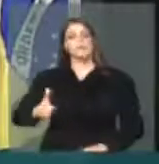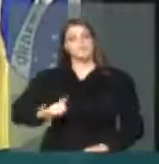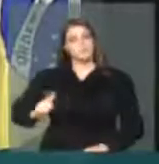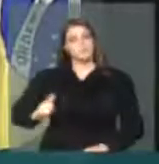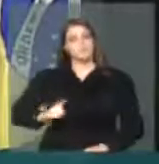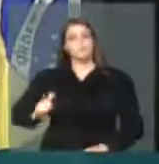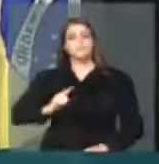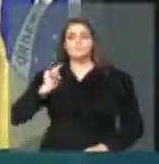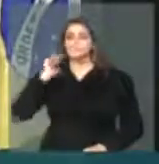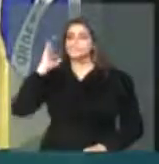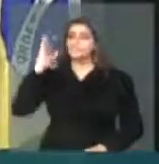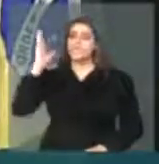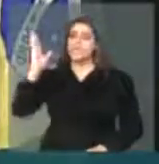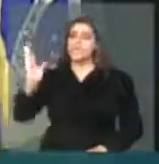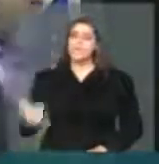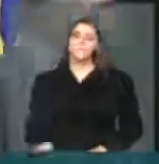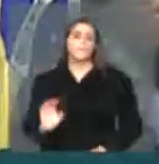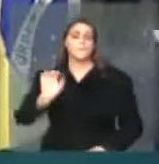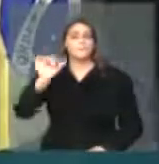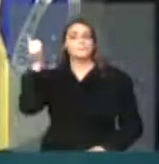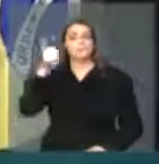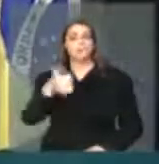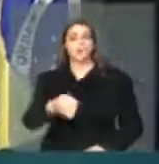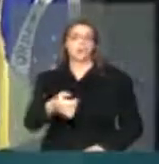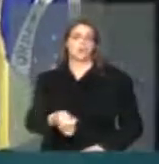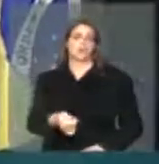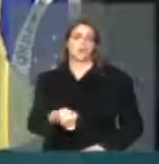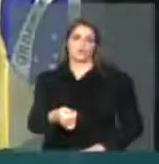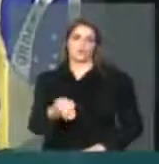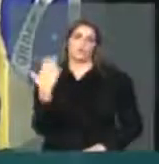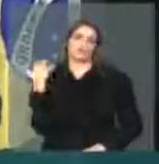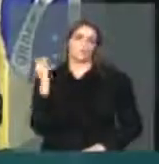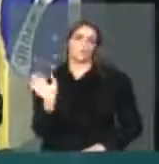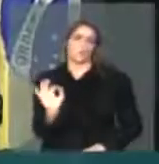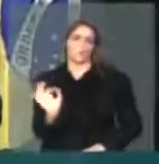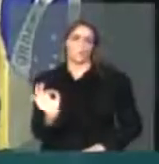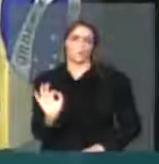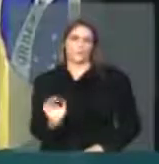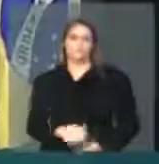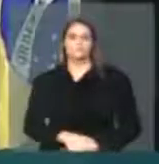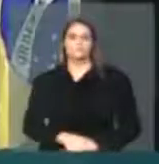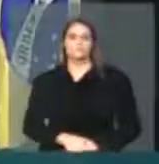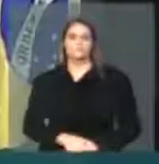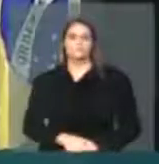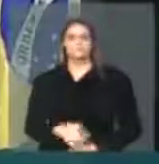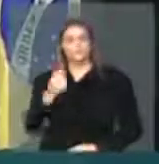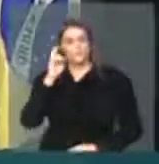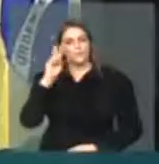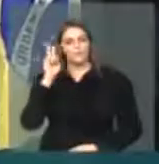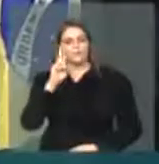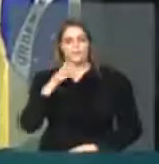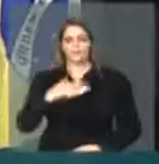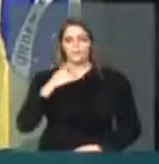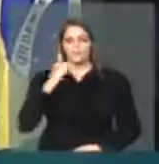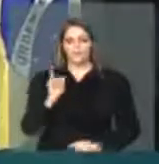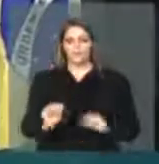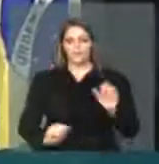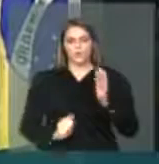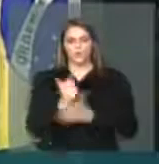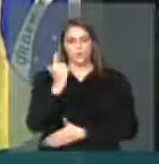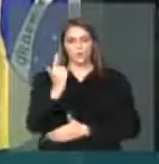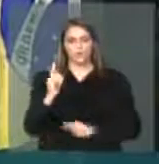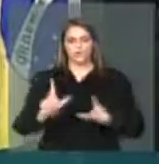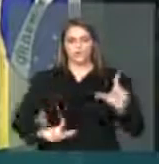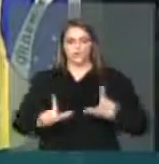atividades ininterruptas. Eu me lembro bem, a primeira televisão que meu pai comprou, no ano que ele comprou,